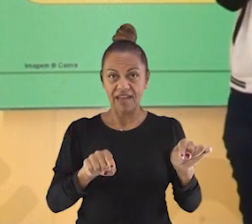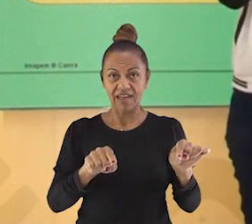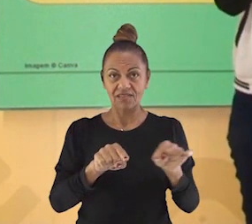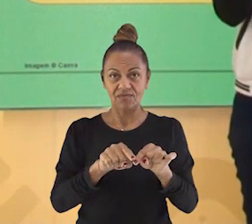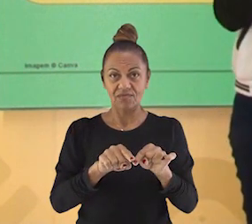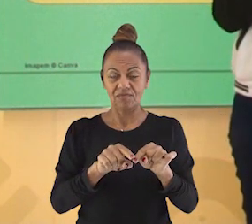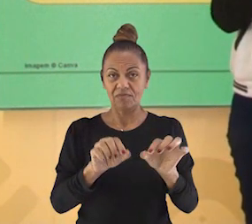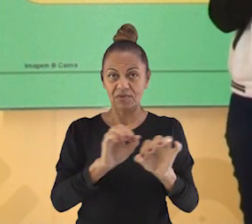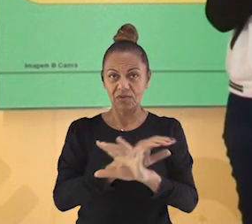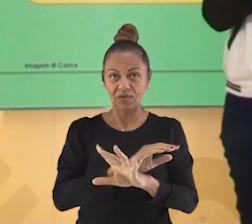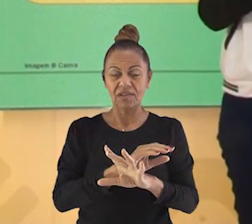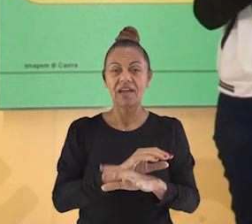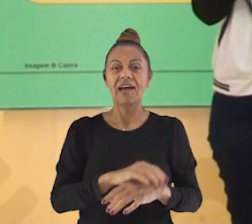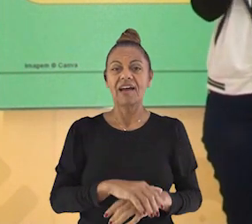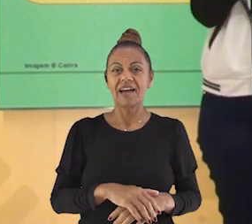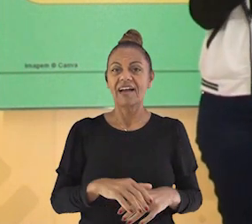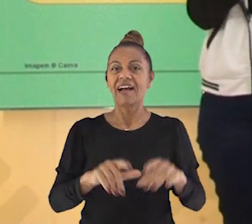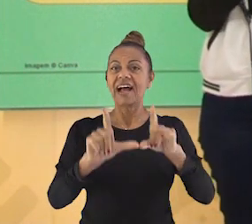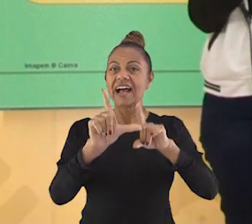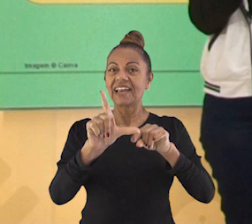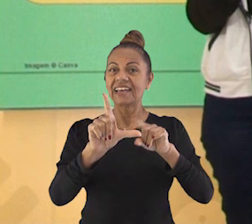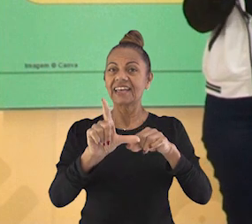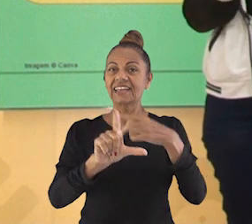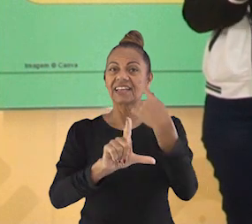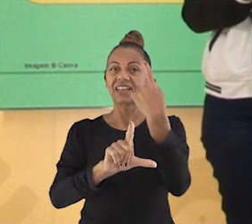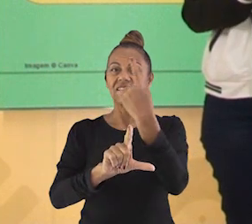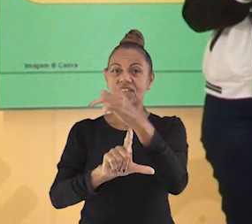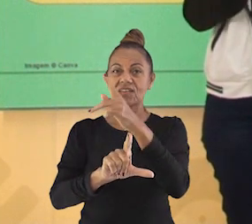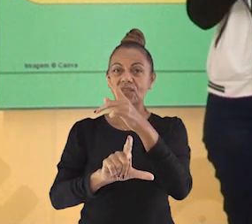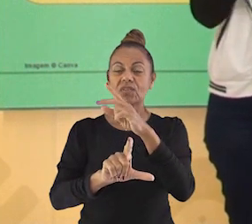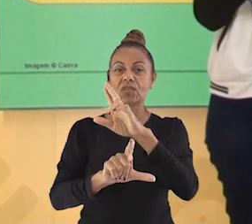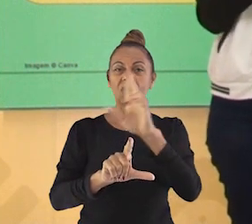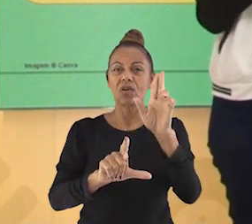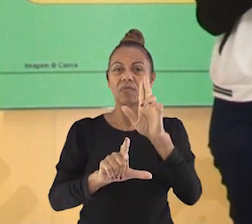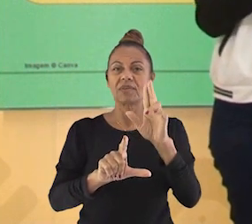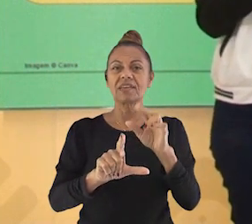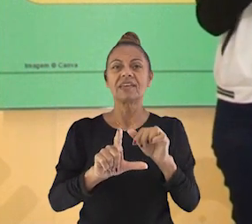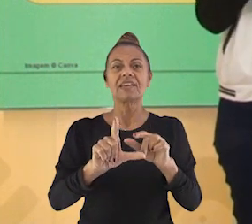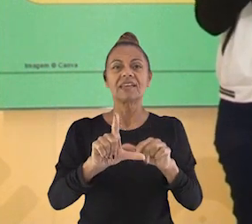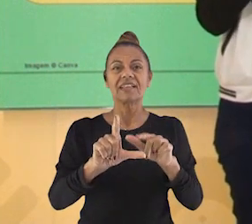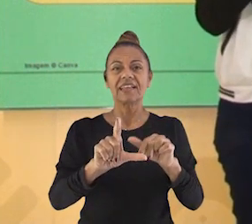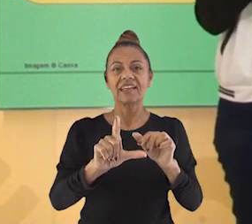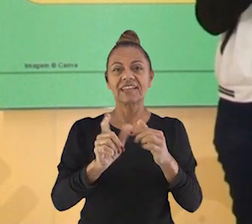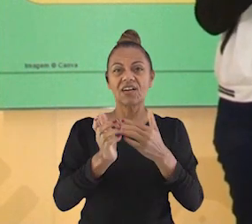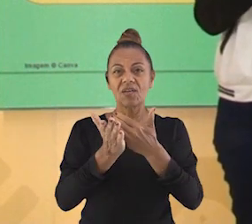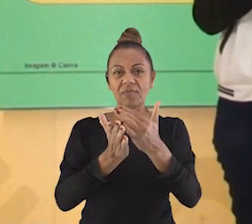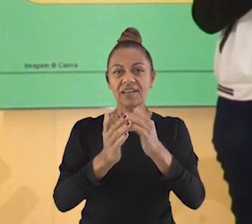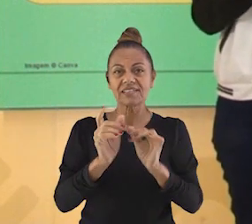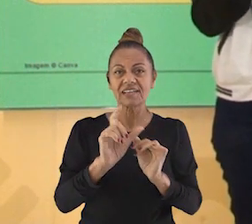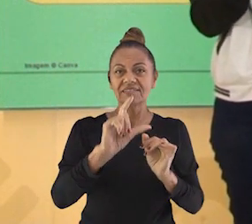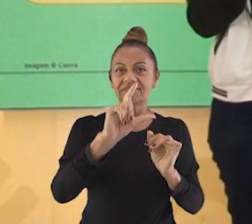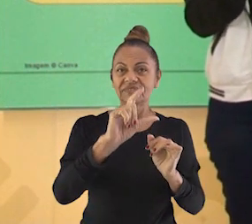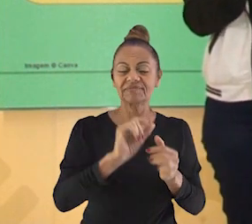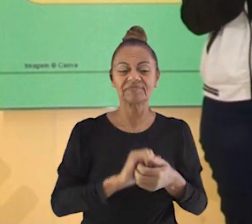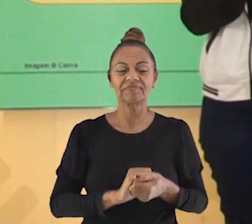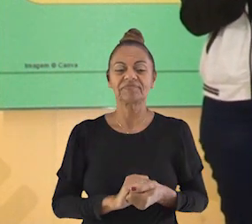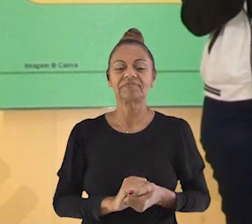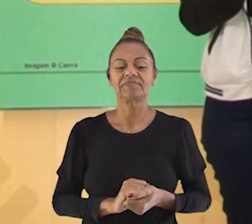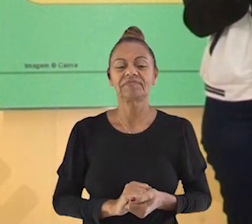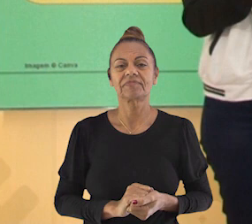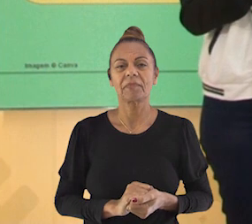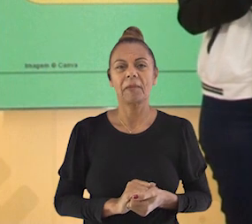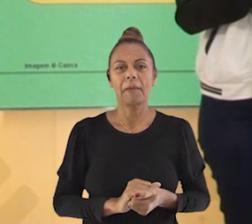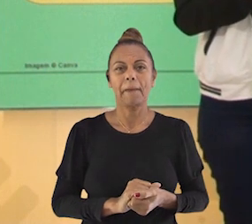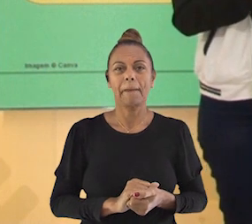a letra inicial do seu nome, para registrar que você marcou um ponto. E no final, quando acabarem os risquinhos, ganha quem tiver